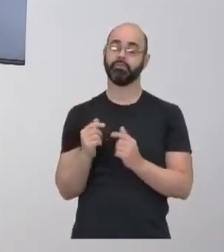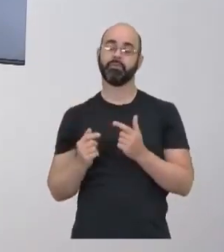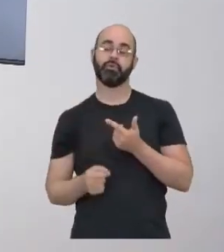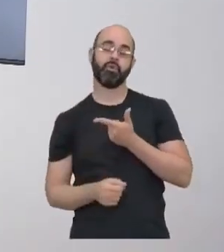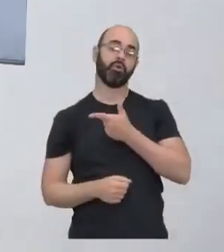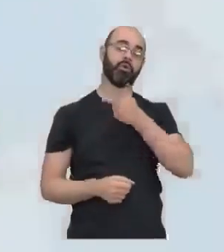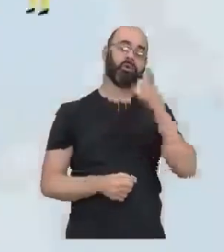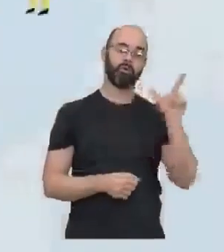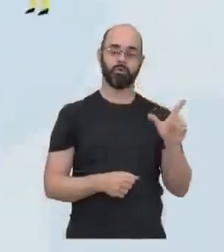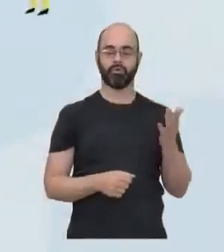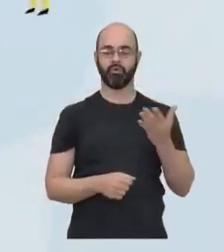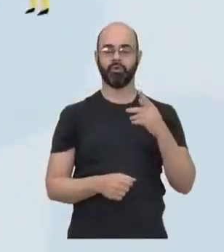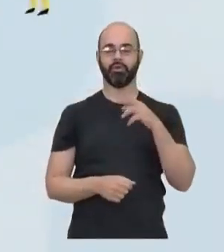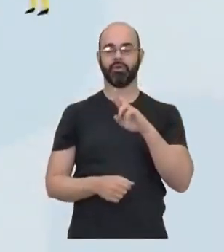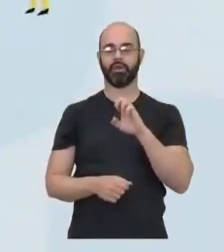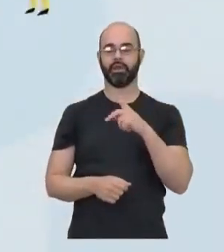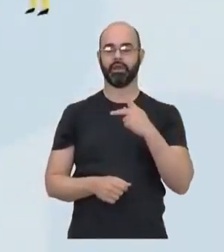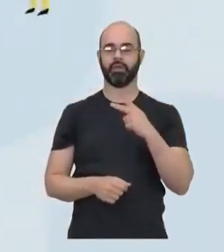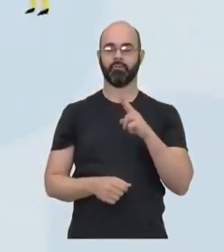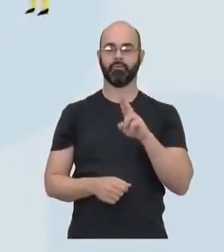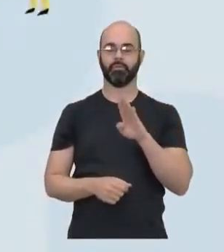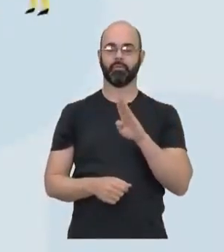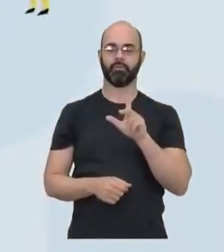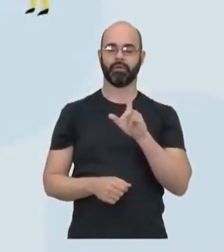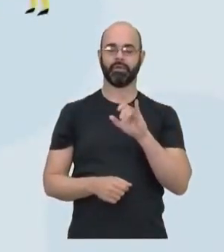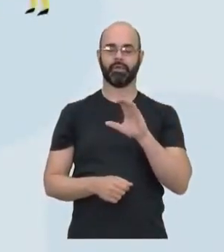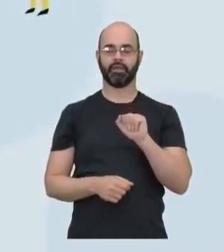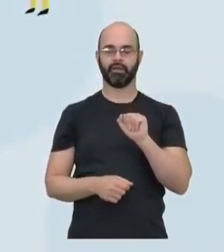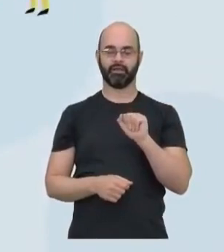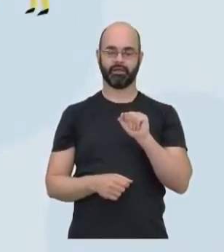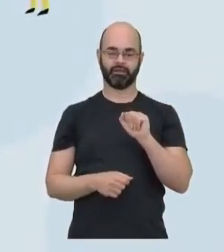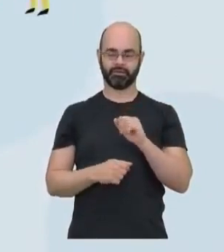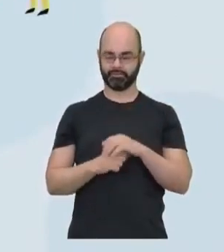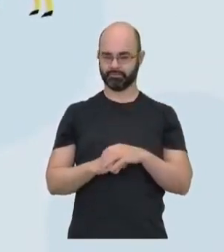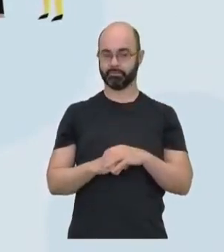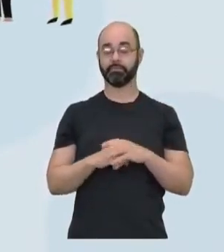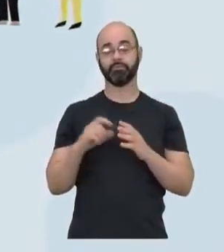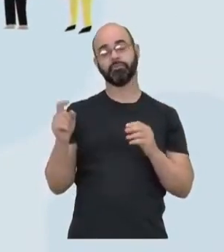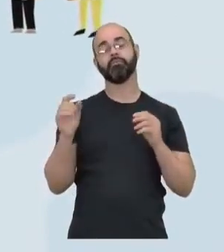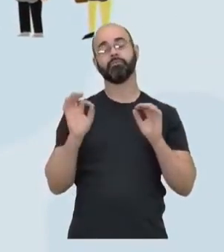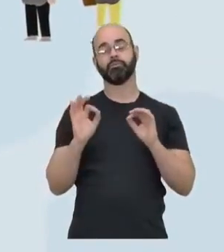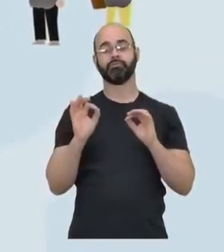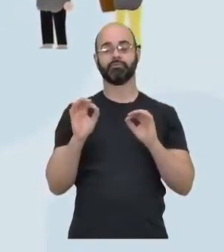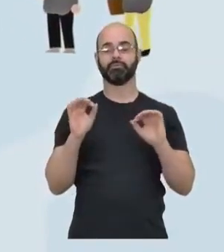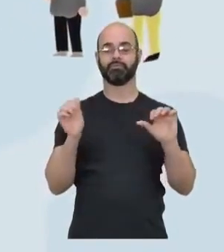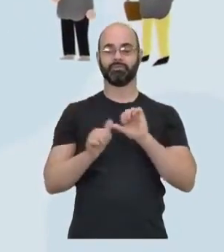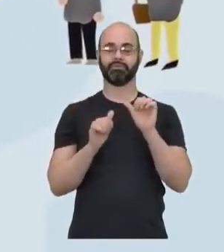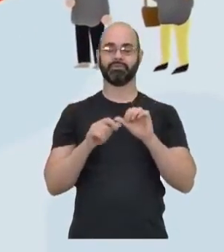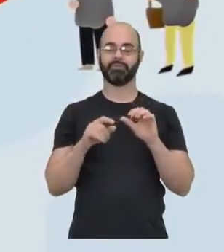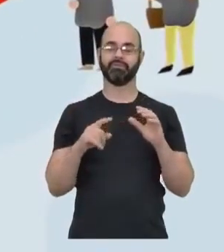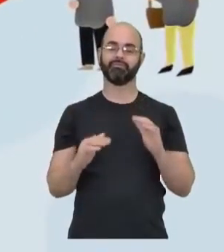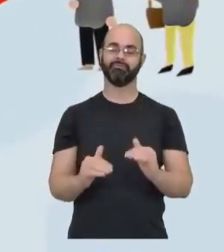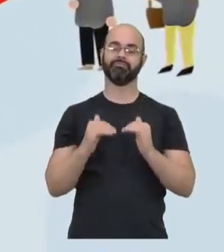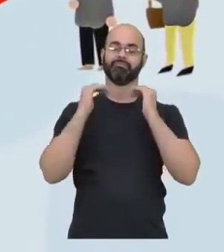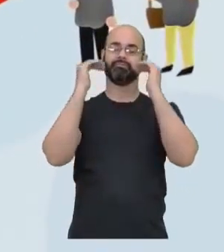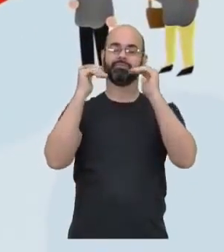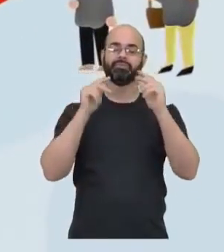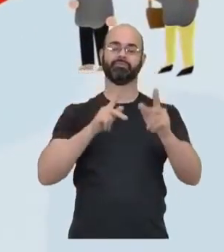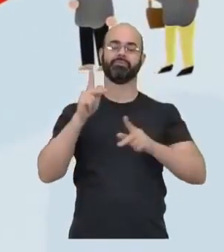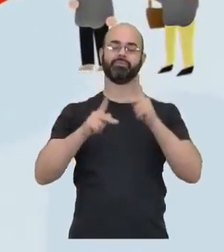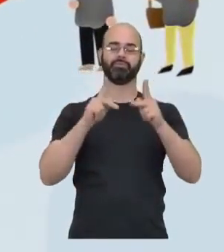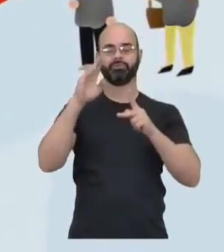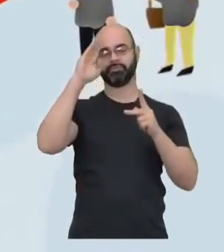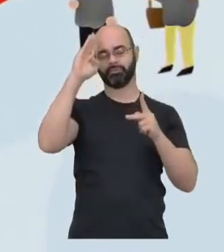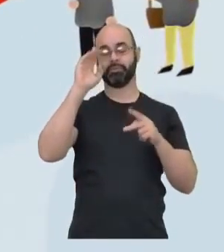governo, que é a república. Dá uma olhadinha aí na tela. Na república, o povo é o soberano, o povo é o maior. É ele